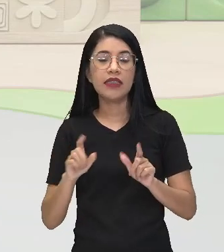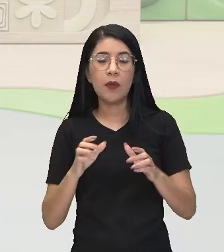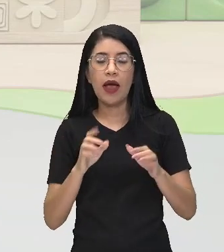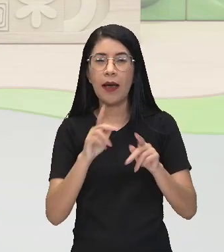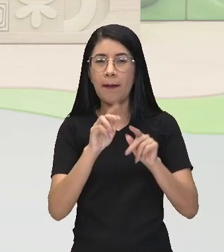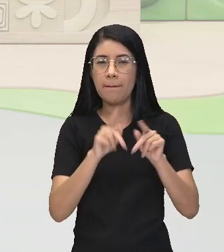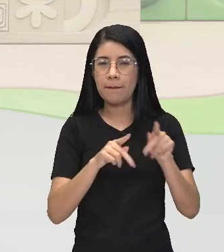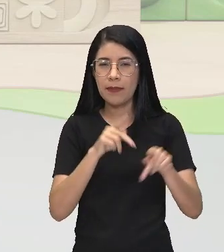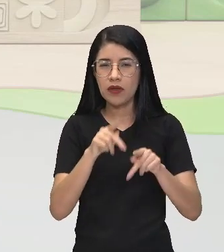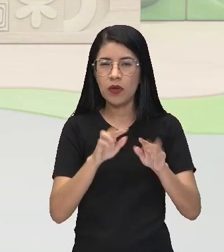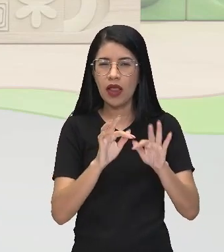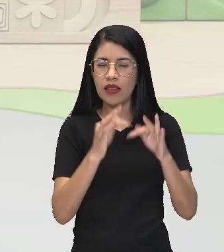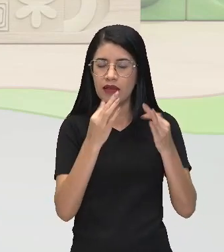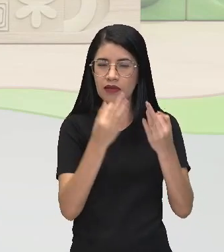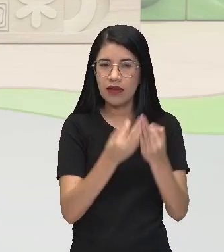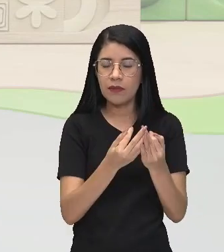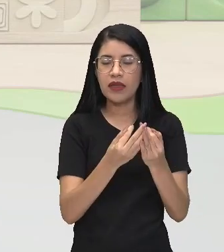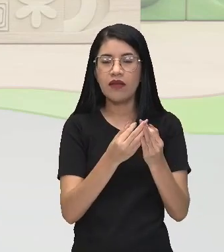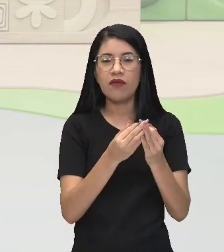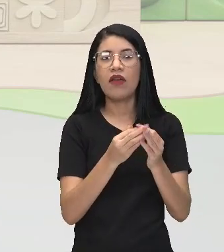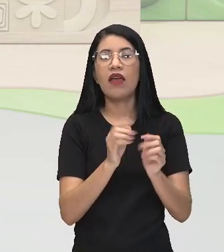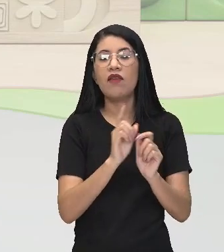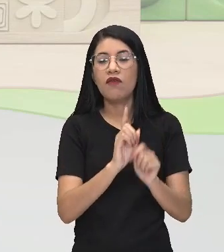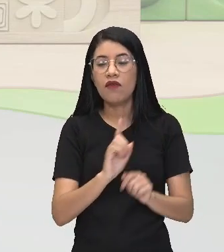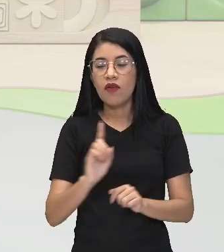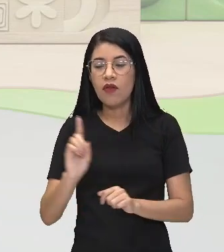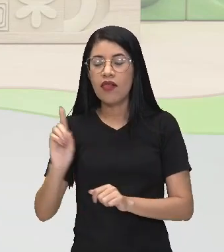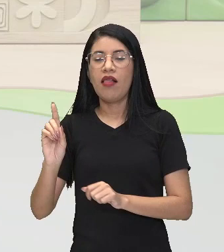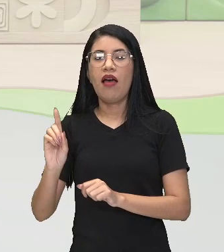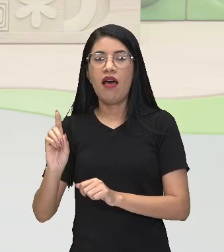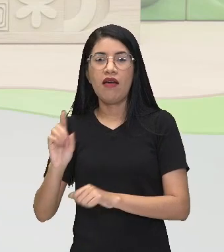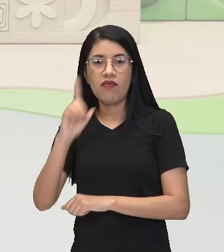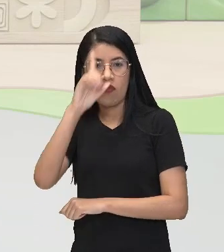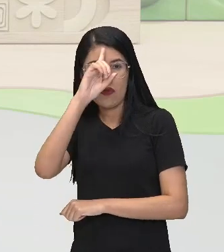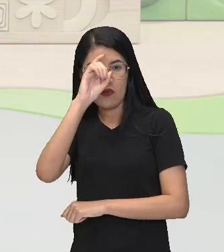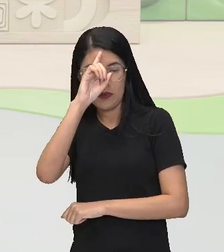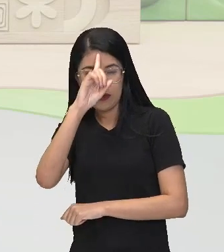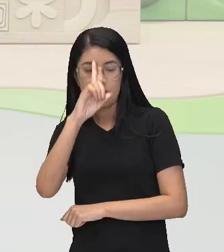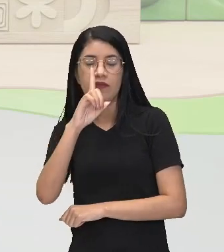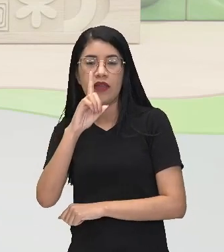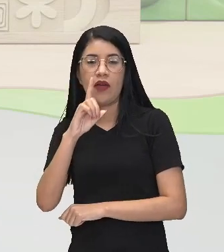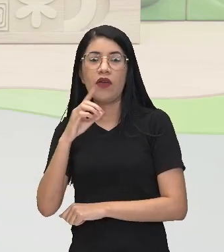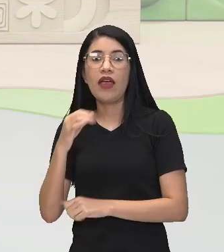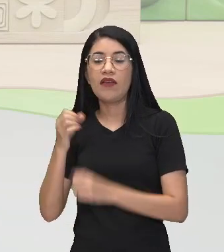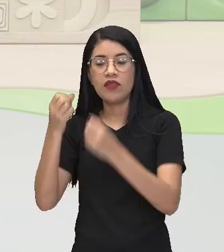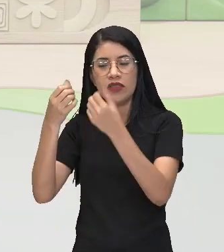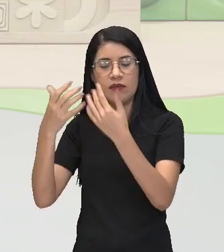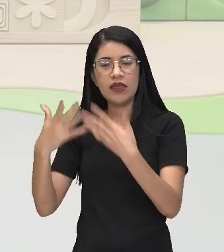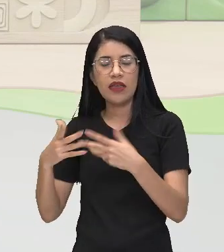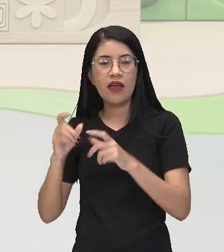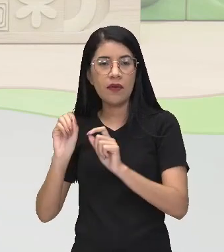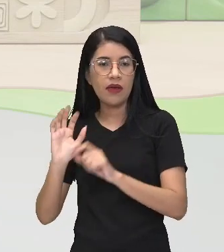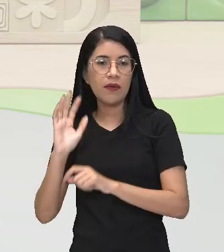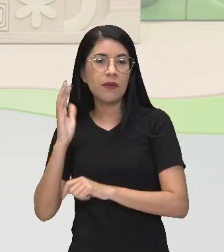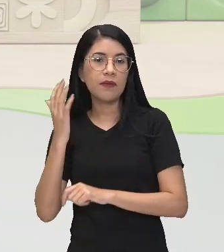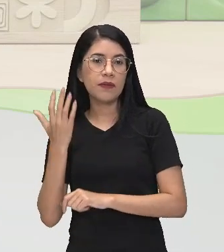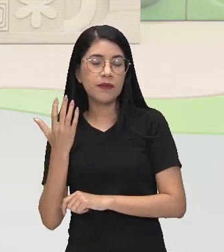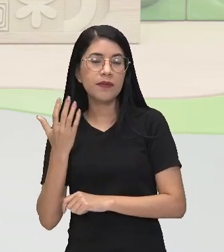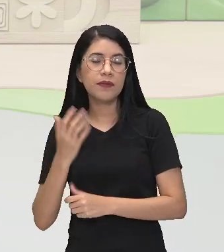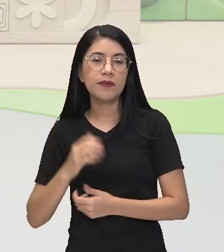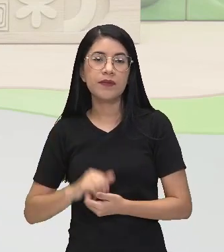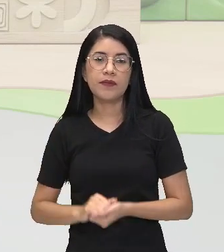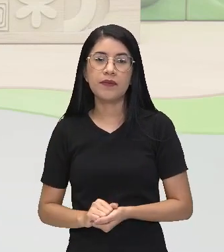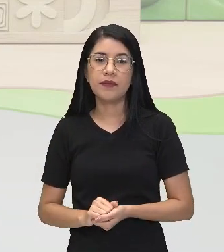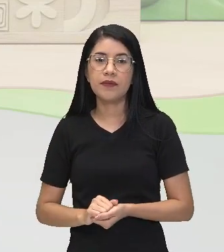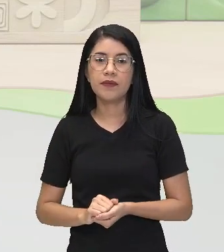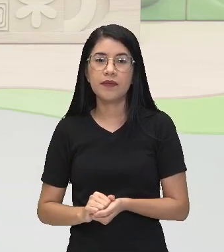pessoas vão procurar um serviço de saúde e lá no serviço de saúde eles vão ser,